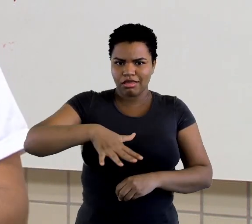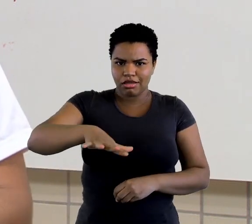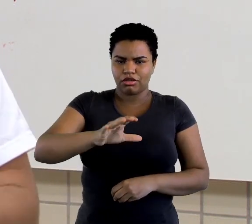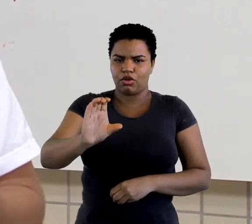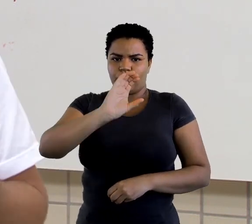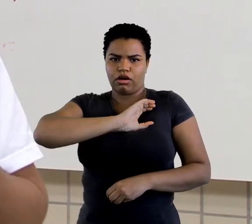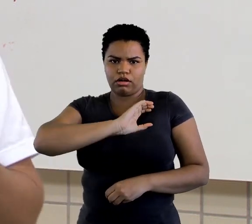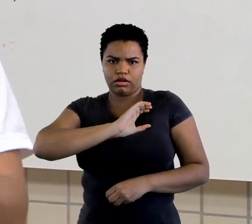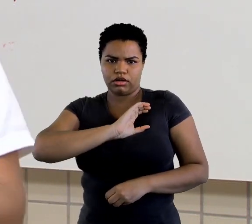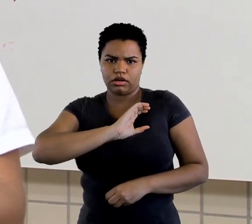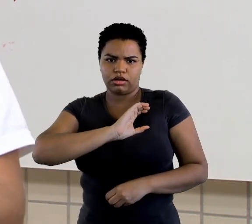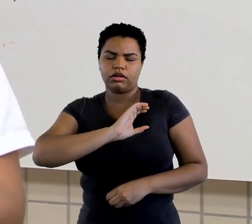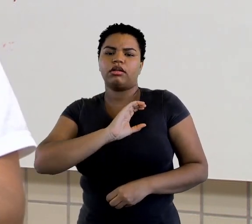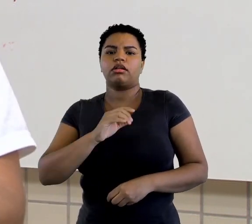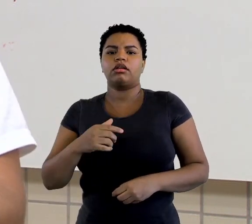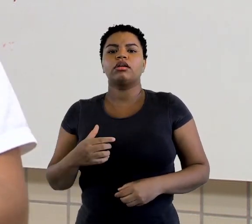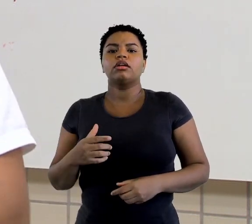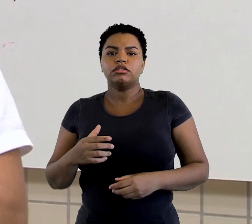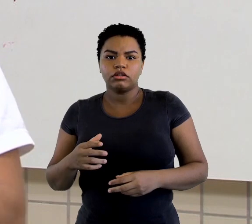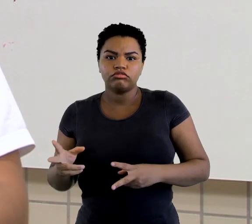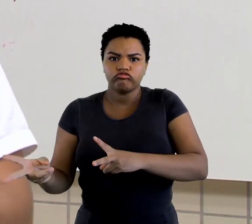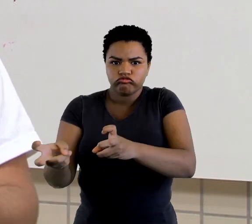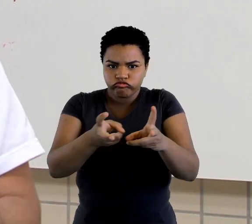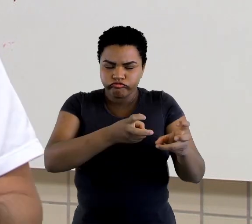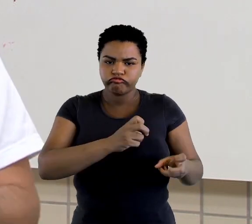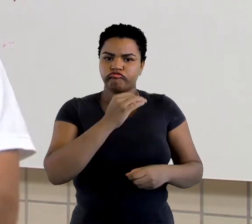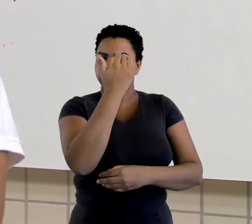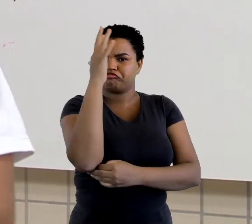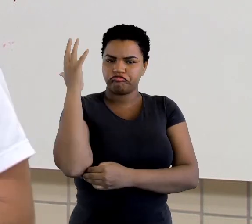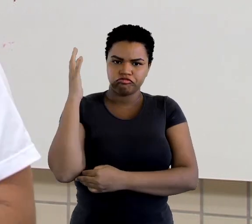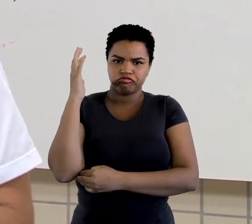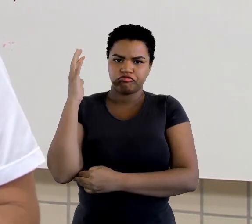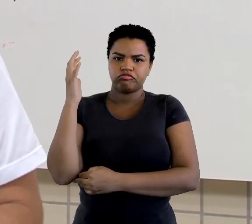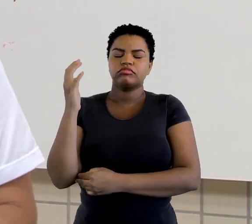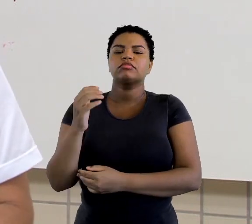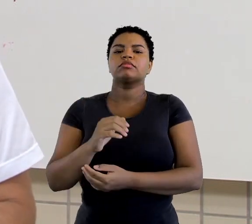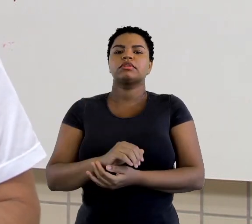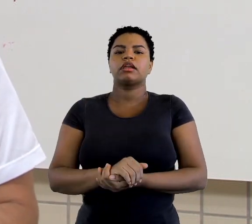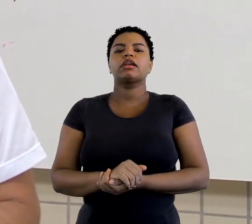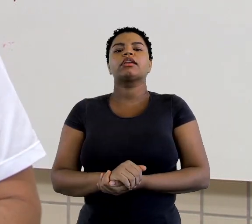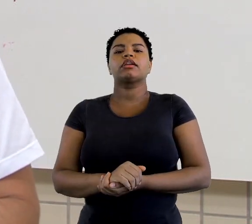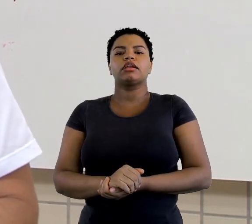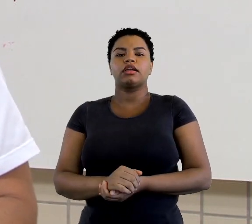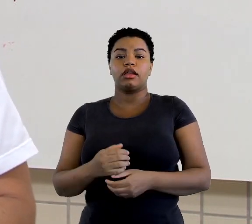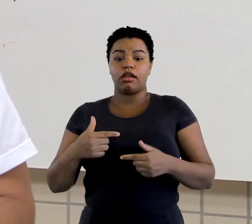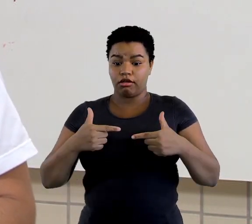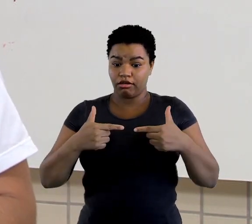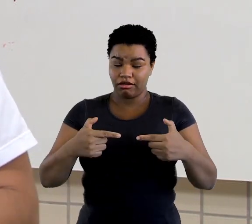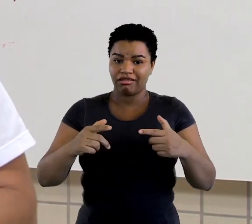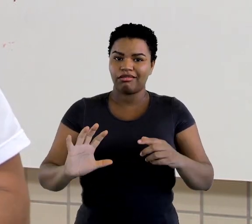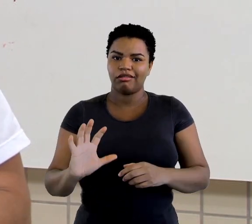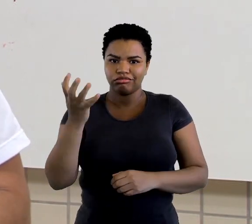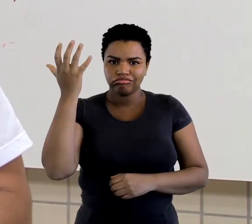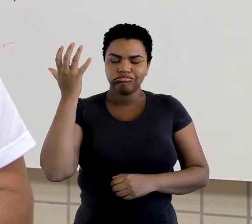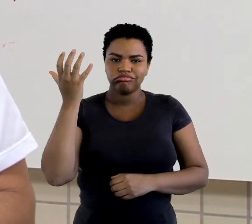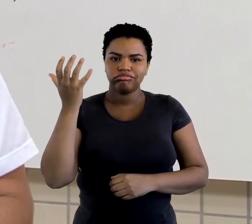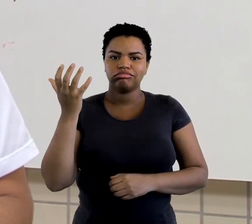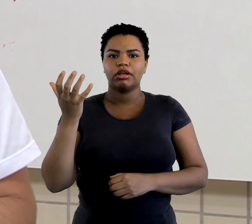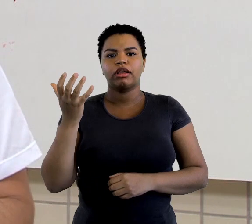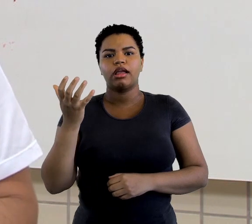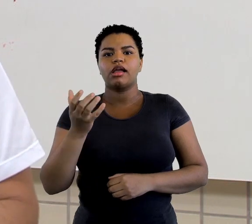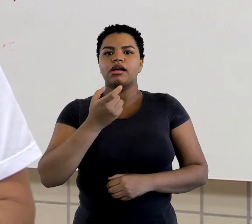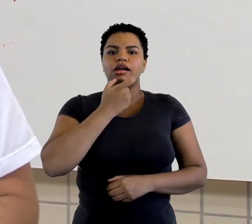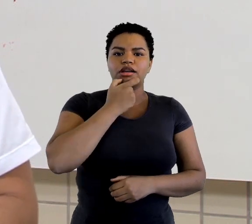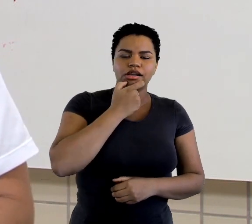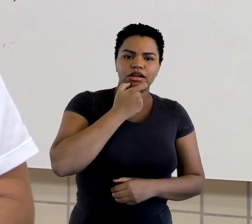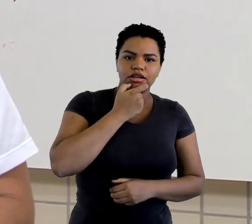caça, extração de madeira, que levaram à Guerra dos Sete Anos. A Inglaterra guerreou contra a França pela